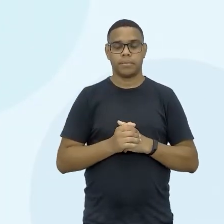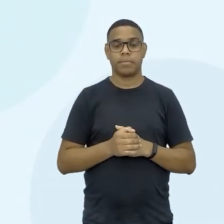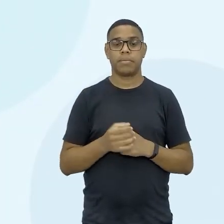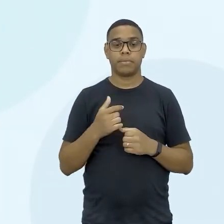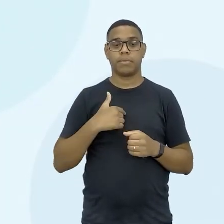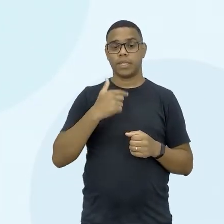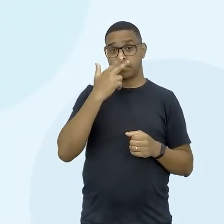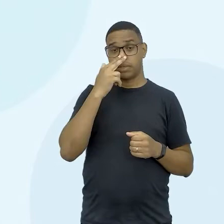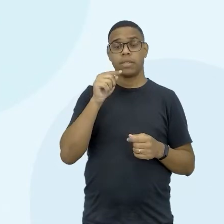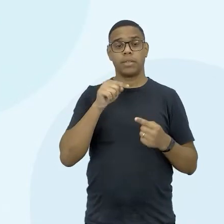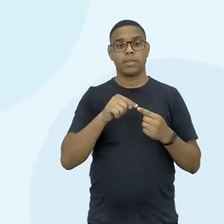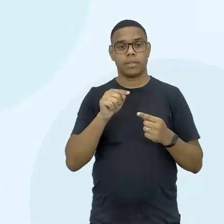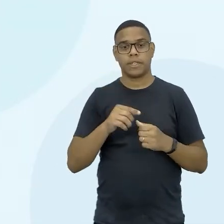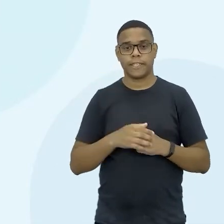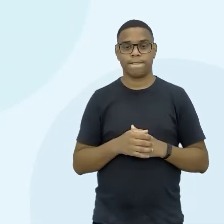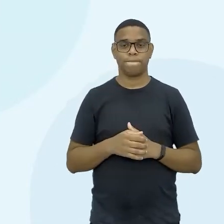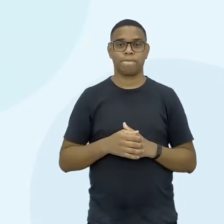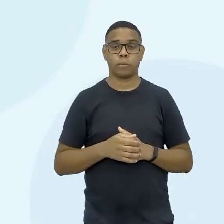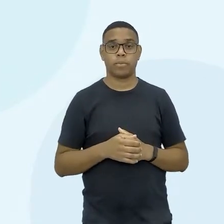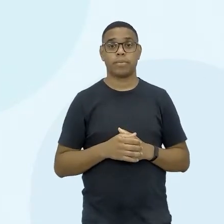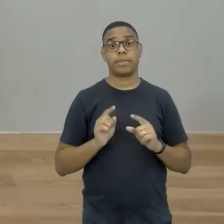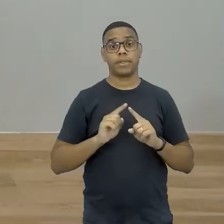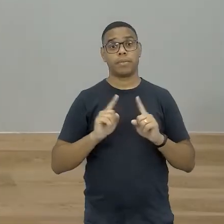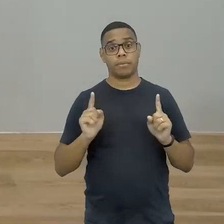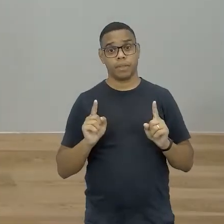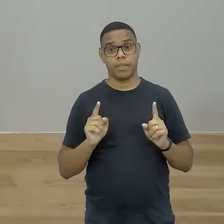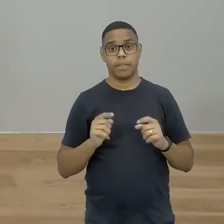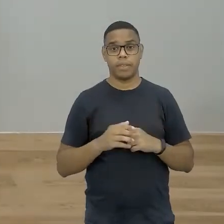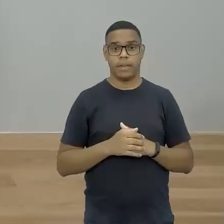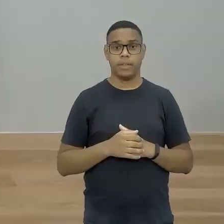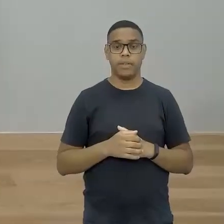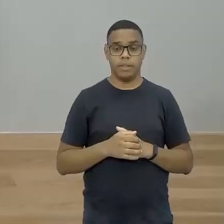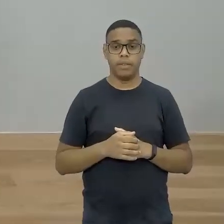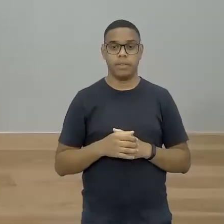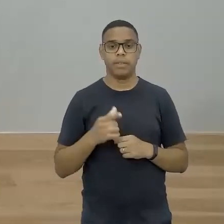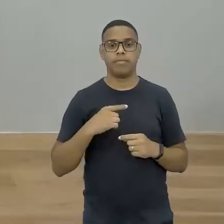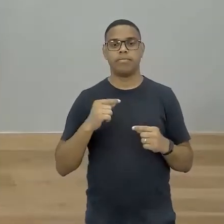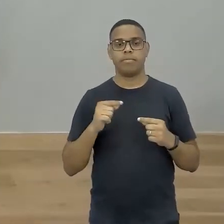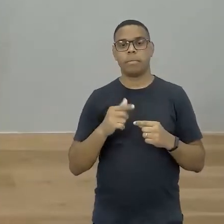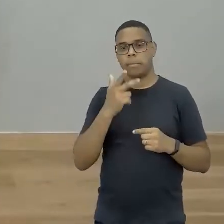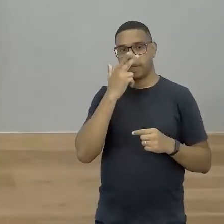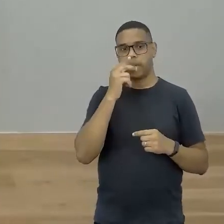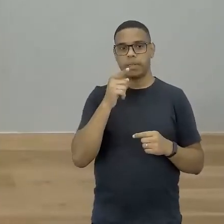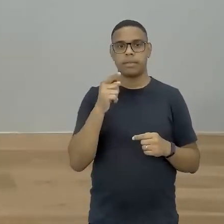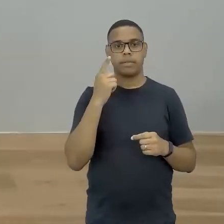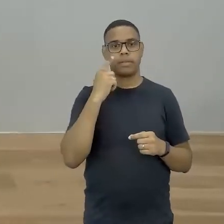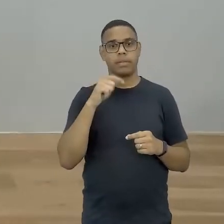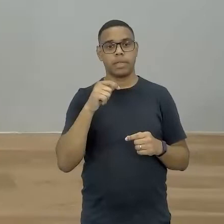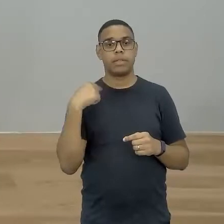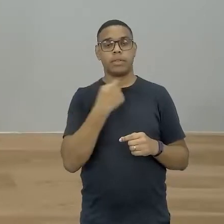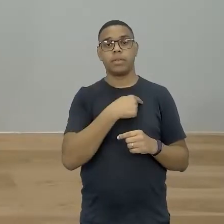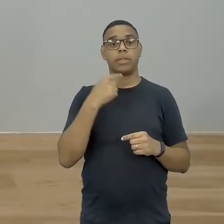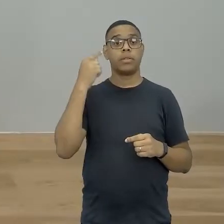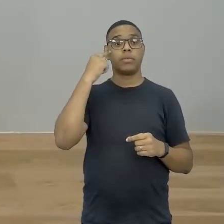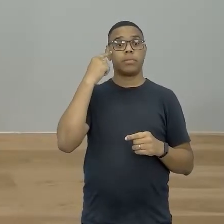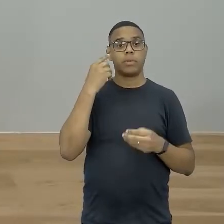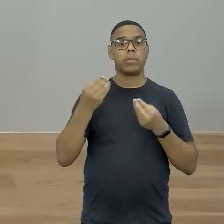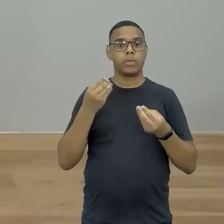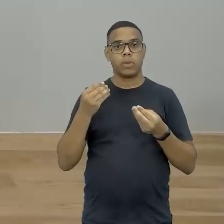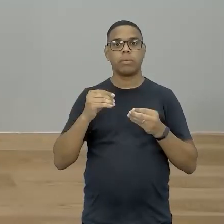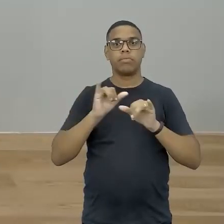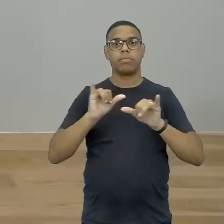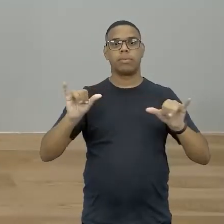nem é propaganda, né? Nem é. Nem é propaganda, mas já Poderia virou ser, né? já. Poderia ser. Não, a ideia é que a gente pense que fosse